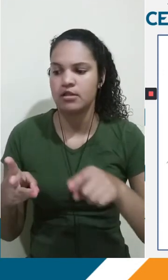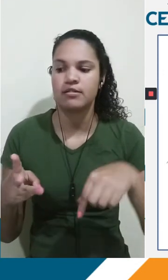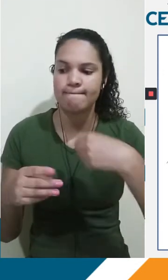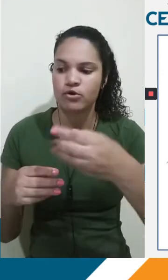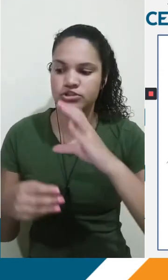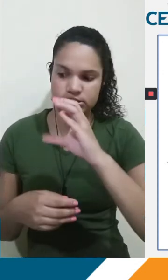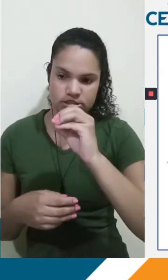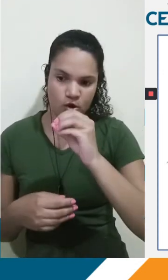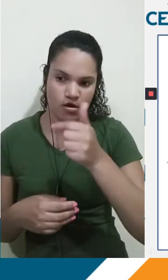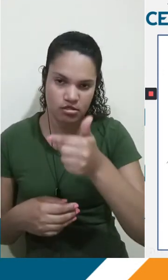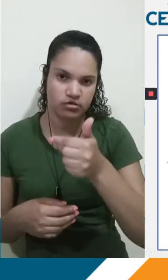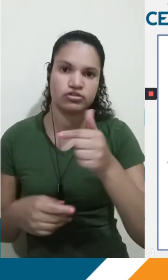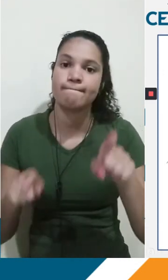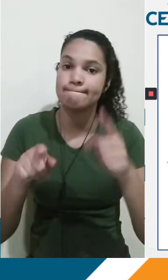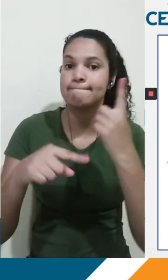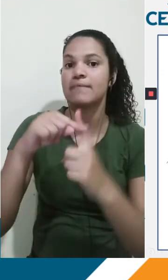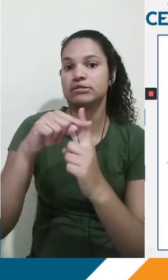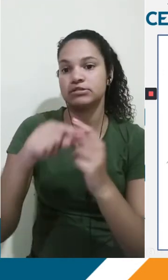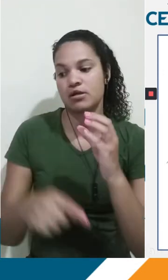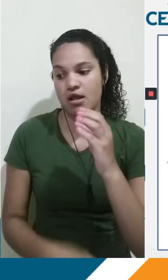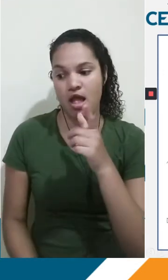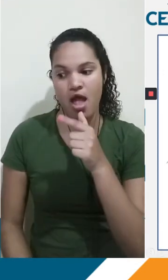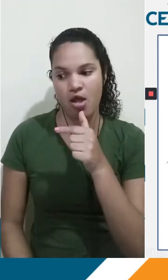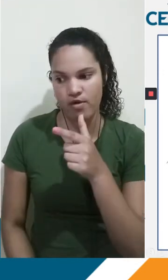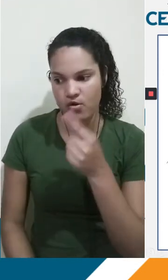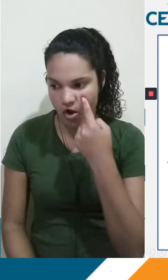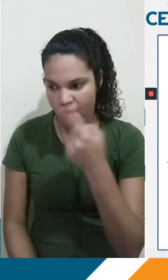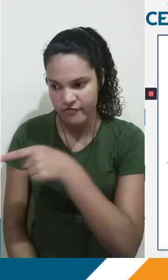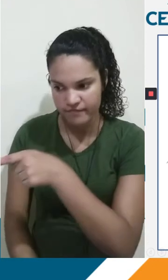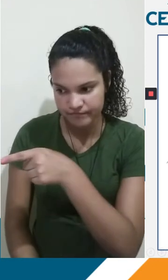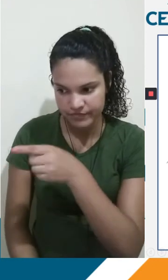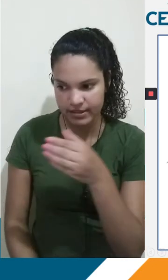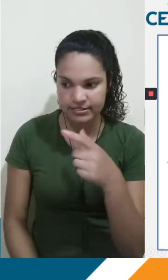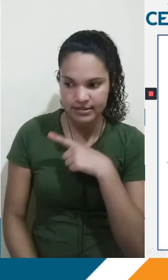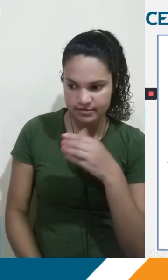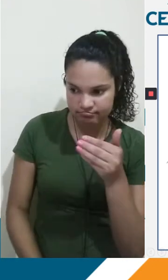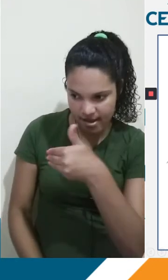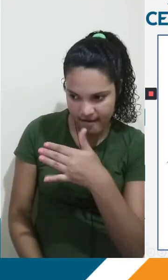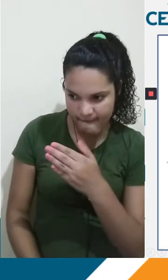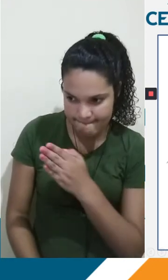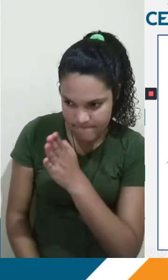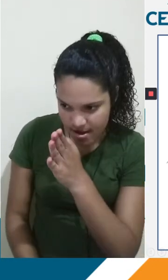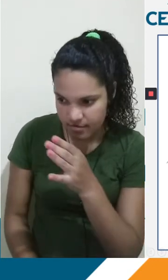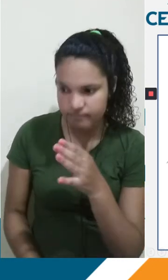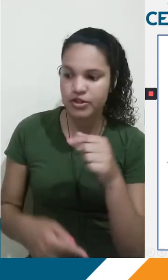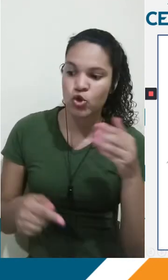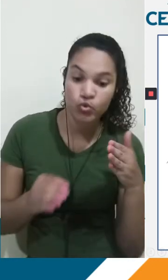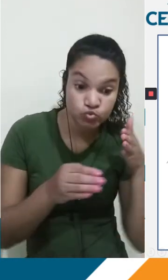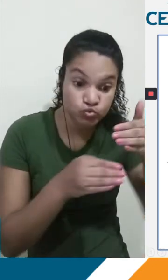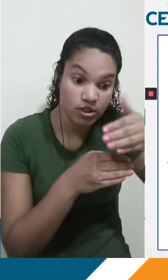água. Pois bem, aqui o gás carbônico aqui e a água aqui, na setinha saindo, entrando oxigênio,